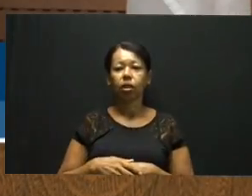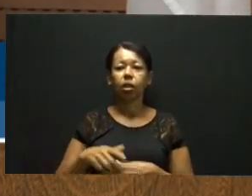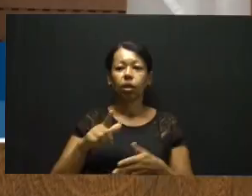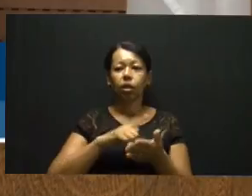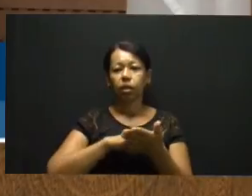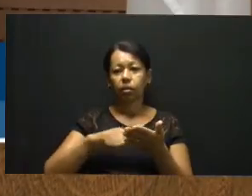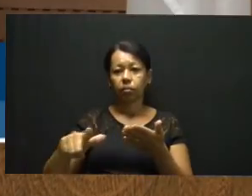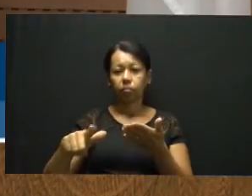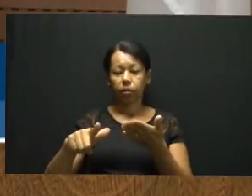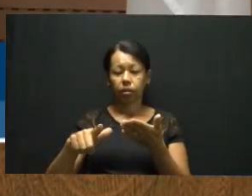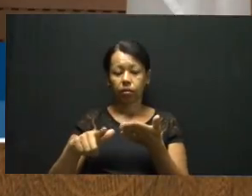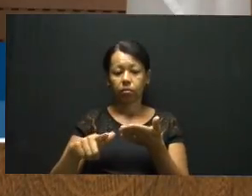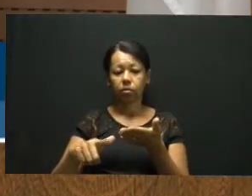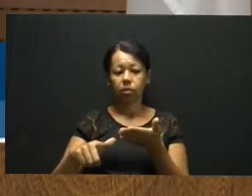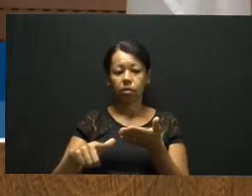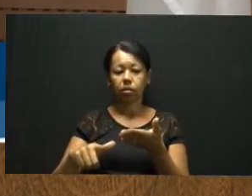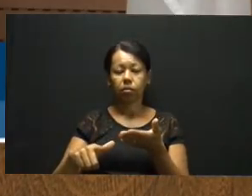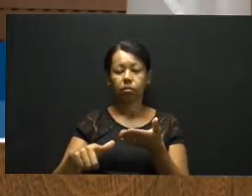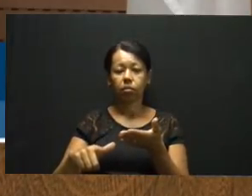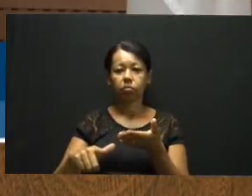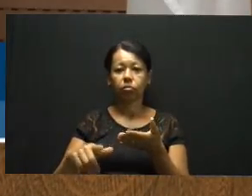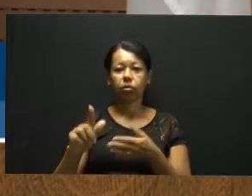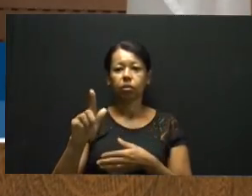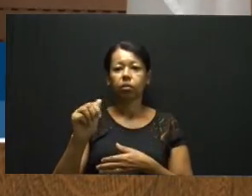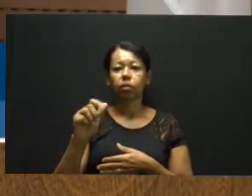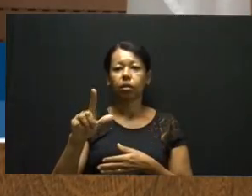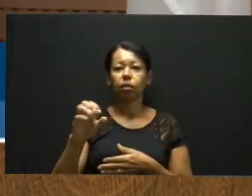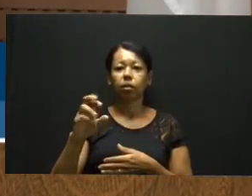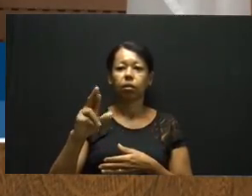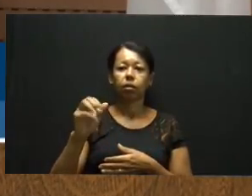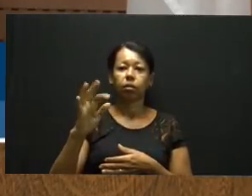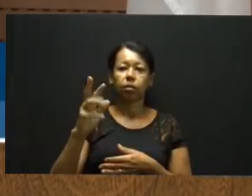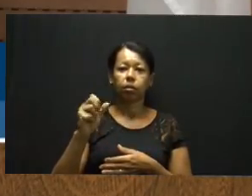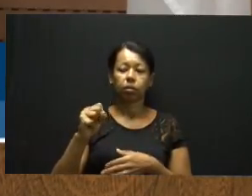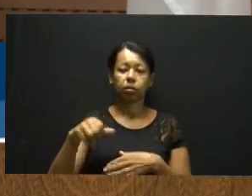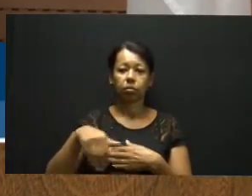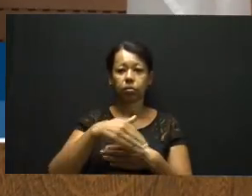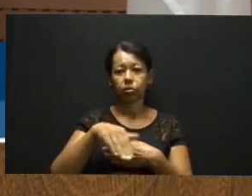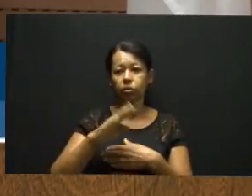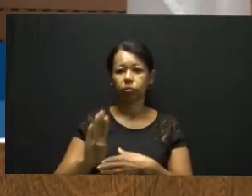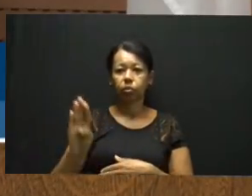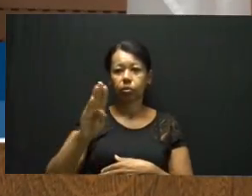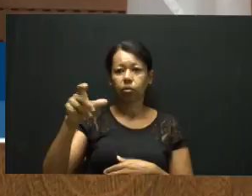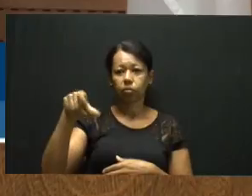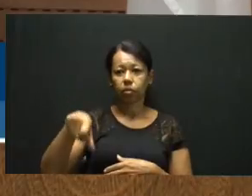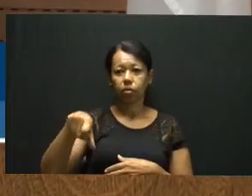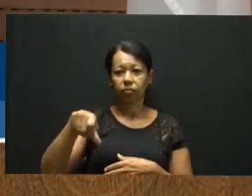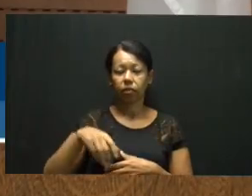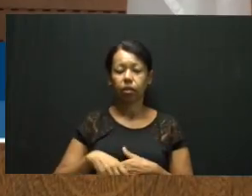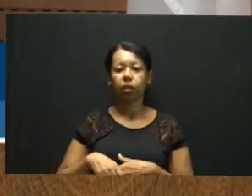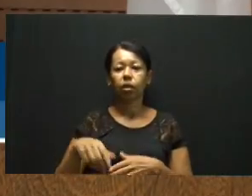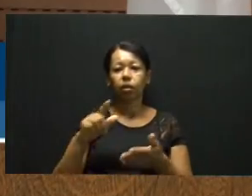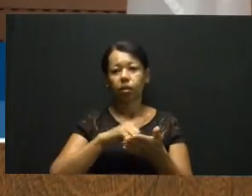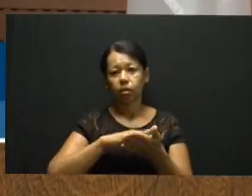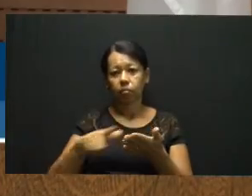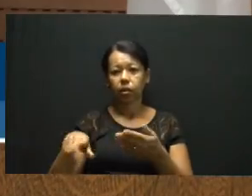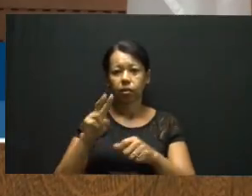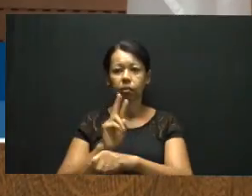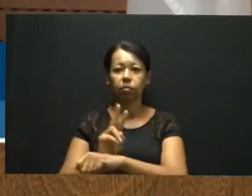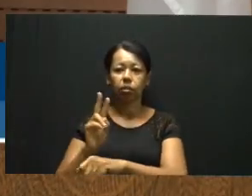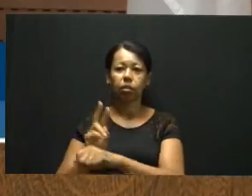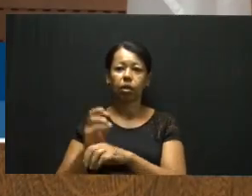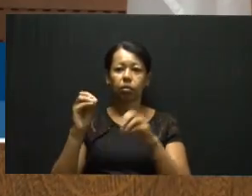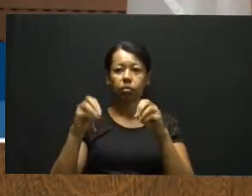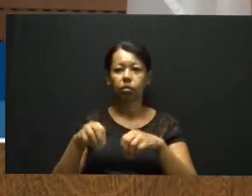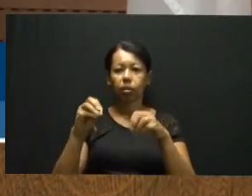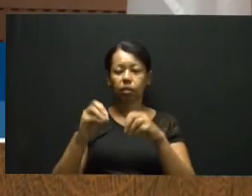Limpeza e desobstrução das galerias das vias Jardim Real, Bolsão 9. Caminhe-se. Limpeza, manutenção e